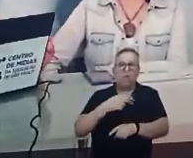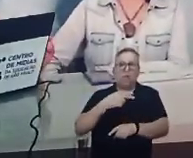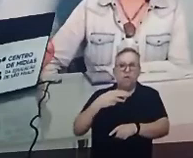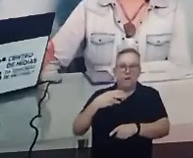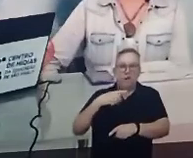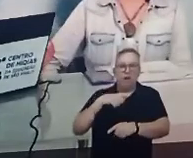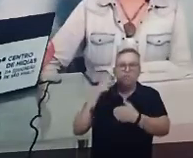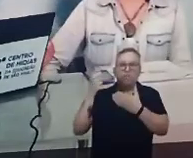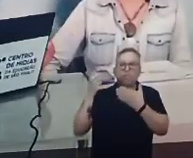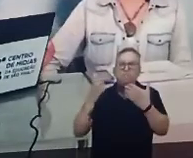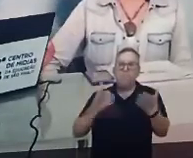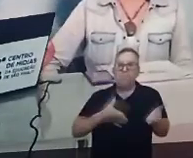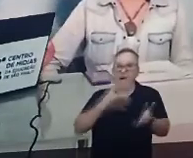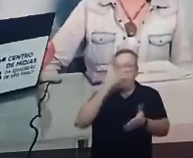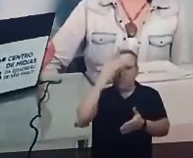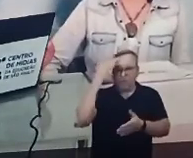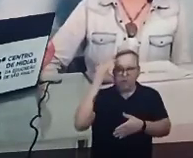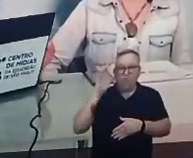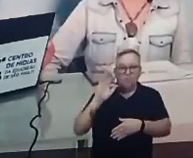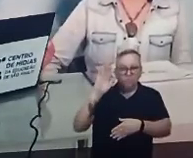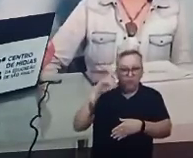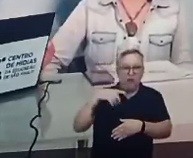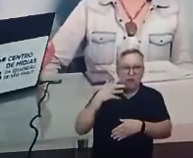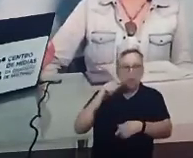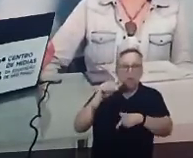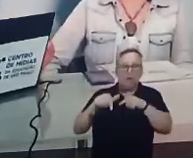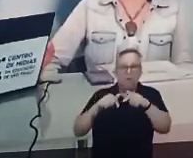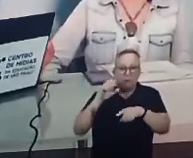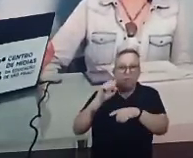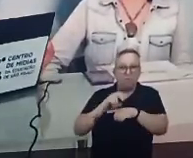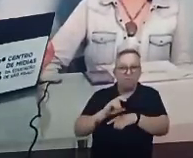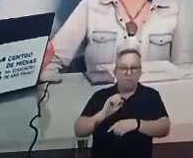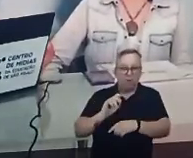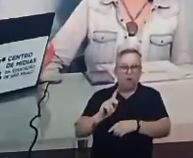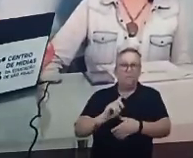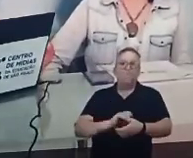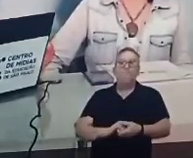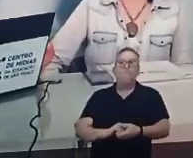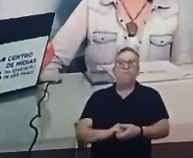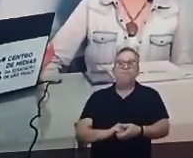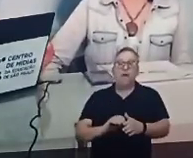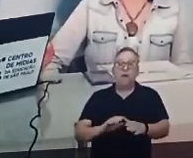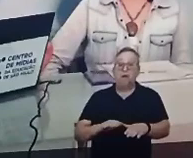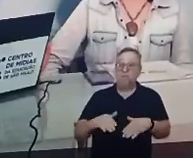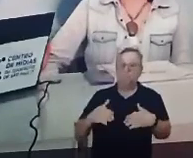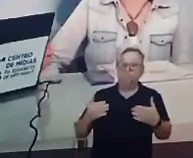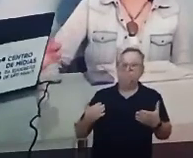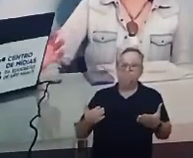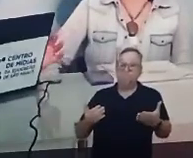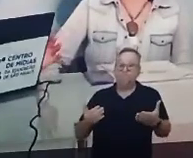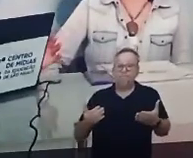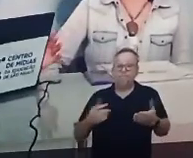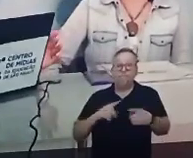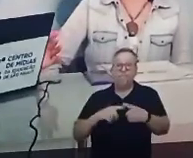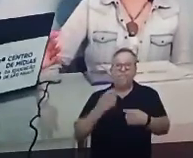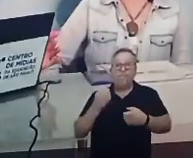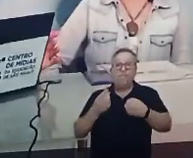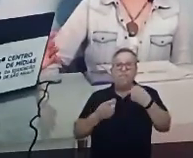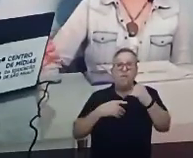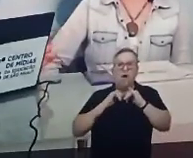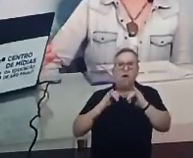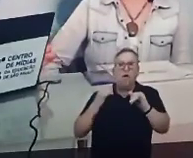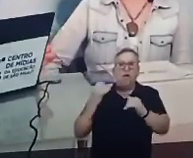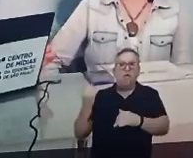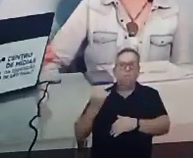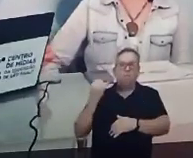vai trazer para os candidatos à contratação. Certo? Então, pessoal, alguns recadinhos